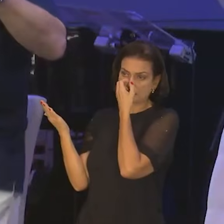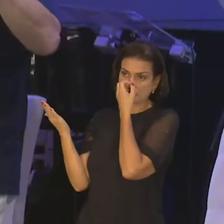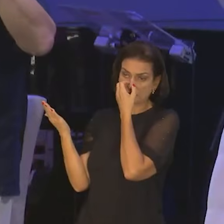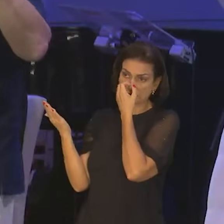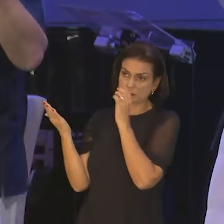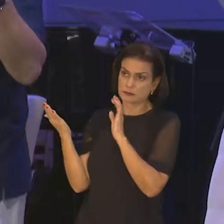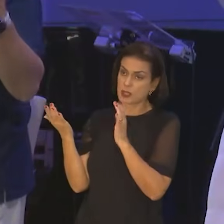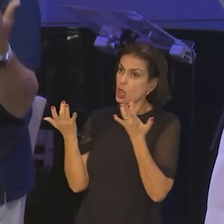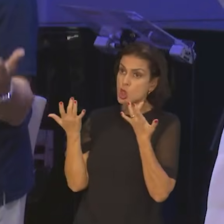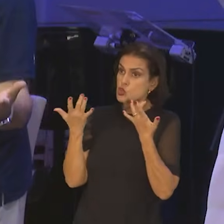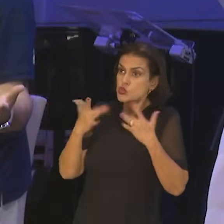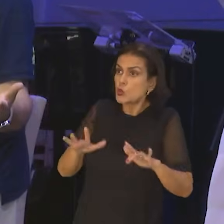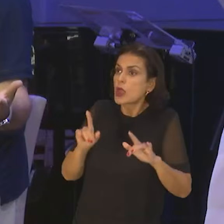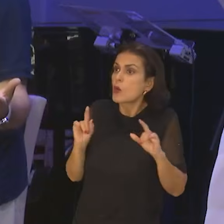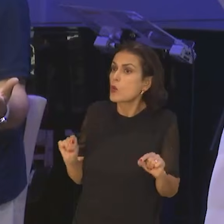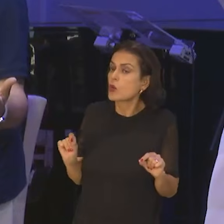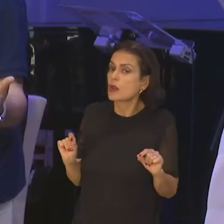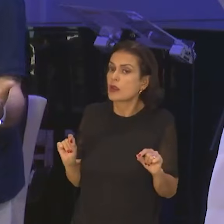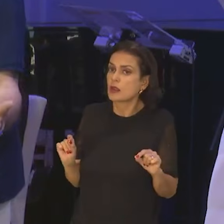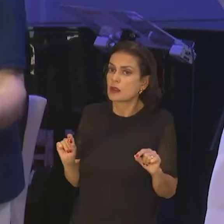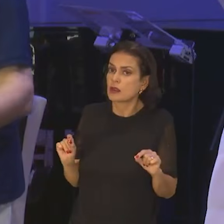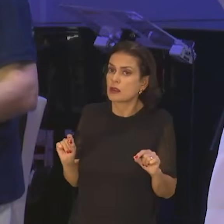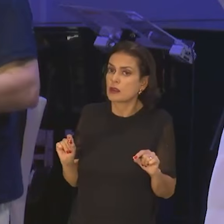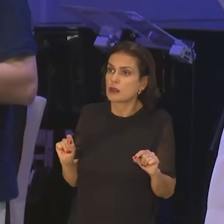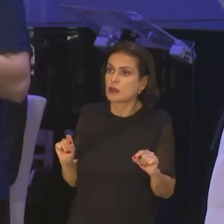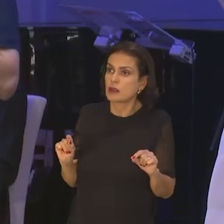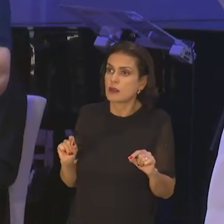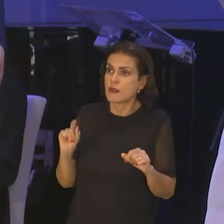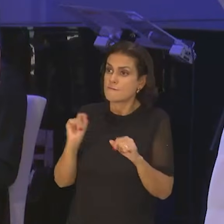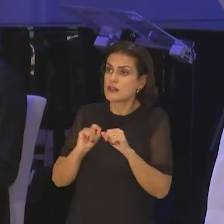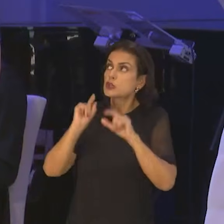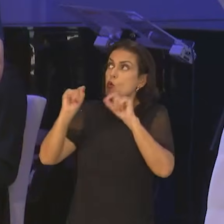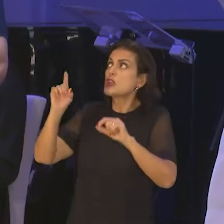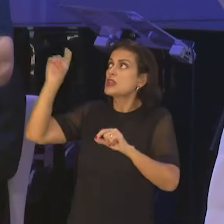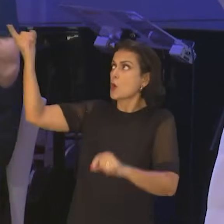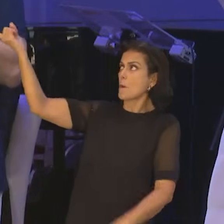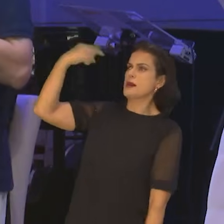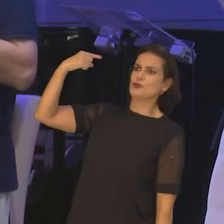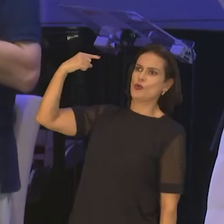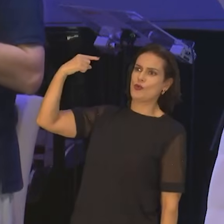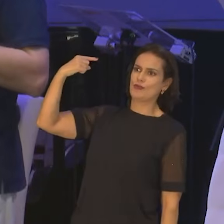E não queremos fazer o que Ele nos mandou fazer.